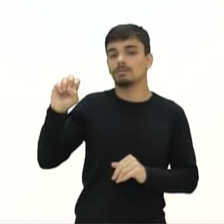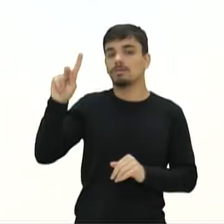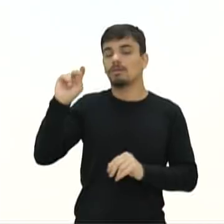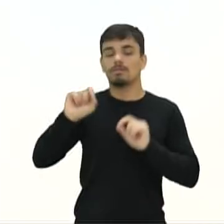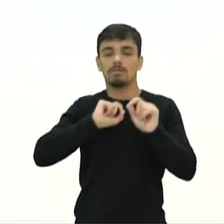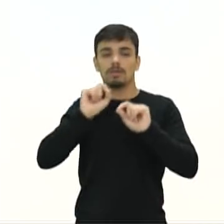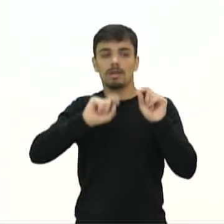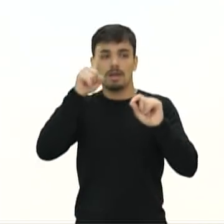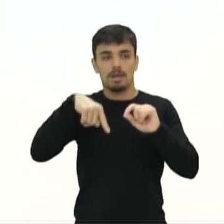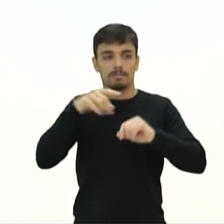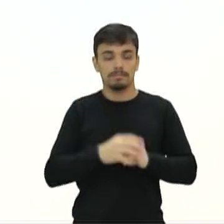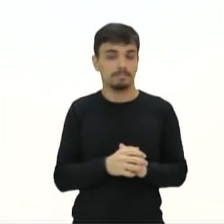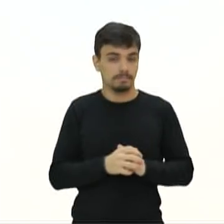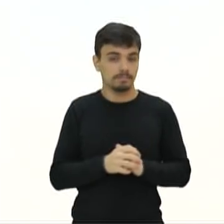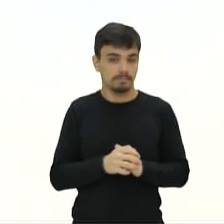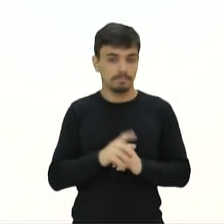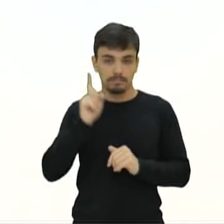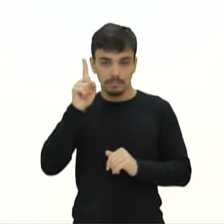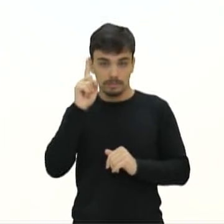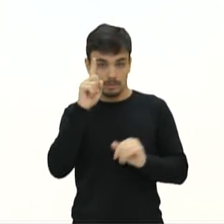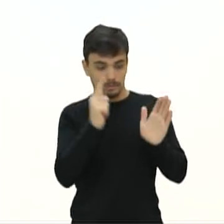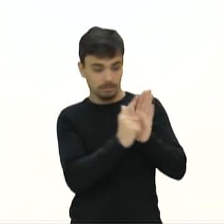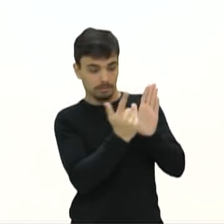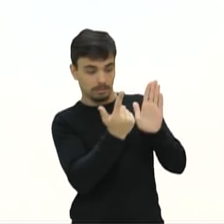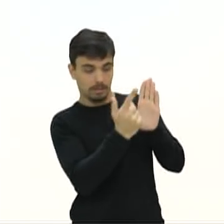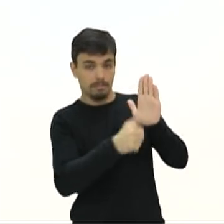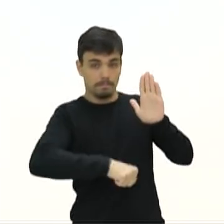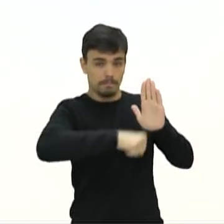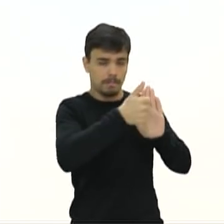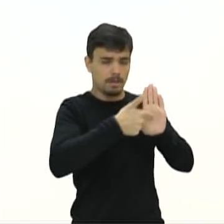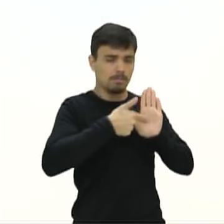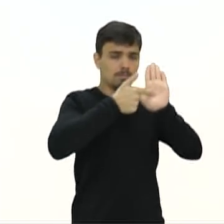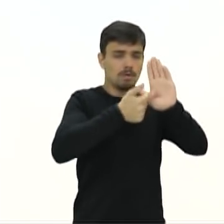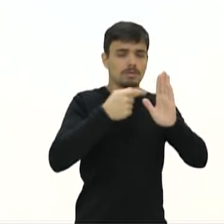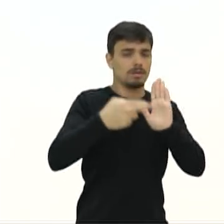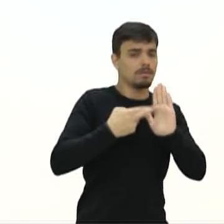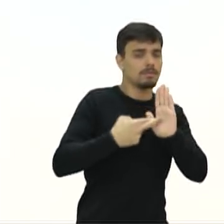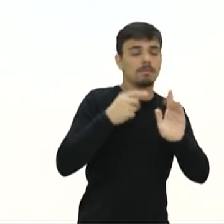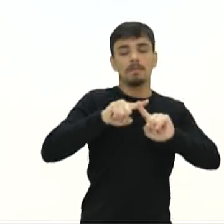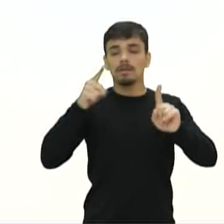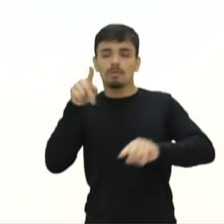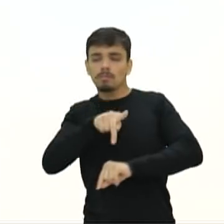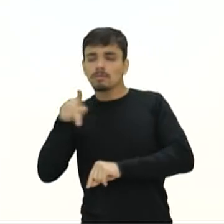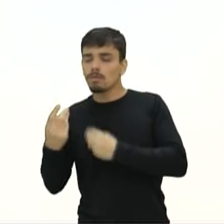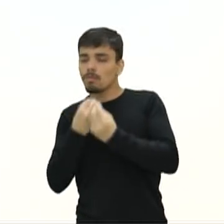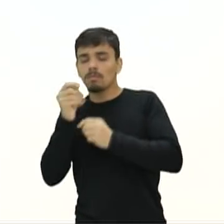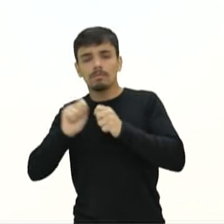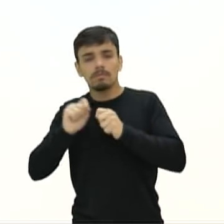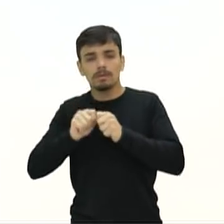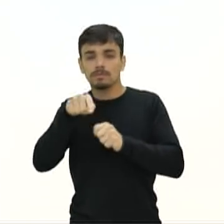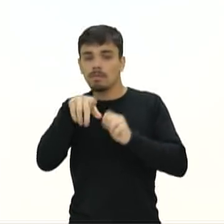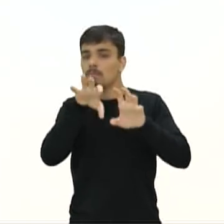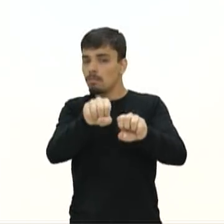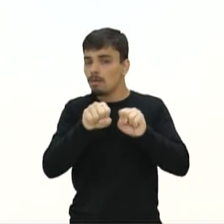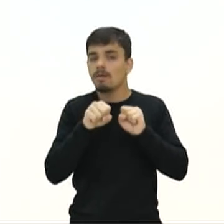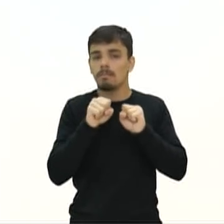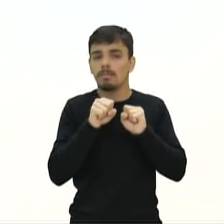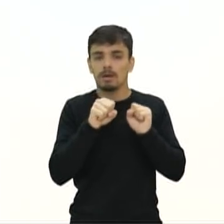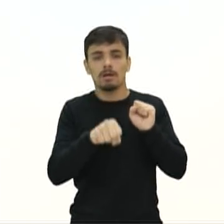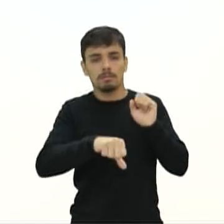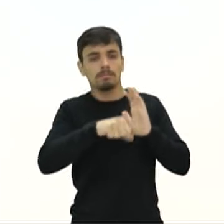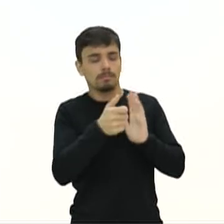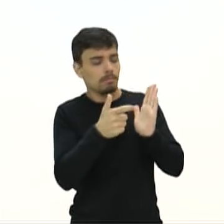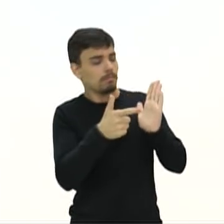Star. Então, essa daqui vai ser a capa da minha revista. Ai, teacher, mas como é que eu posso fazer? Você pode pegar aí uma capa de revista que tem, você pode pegar